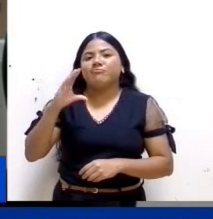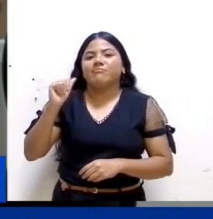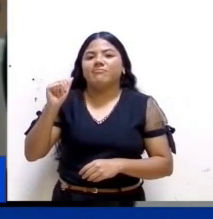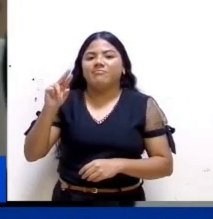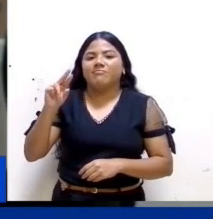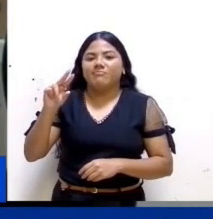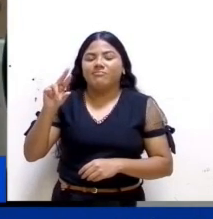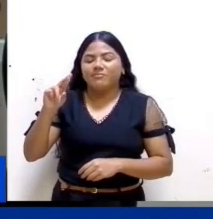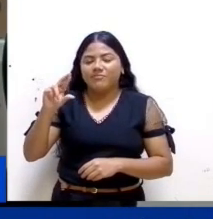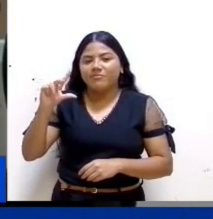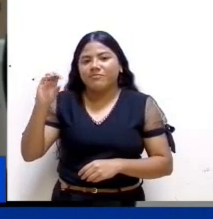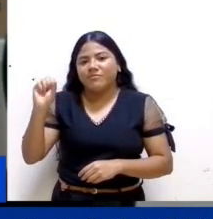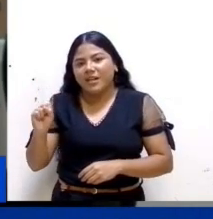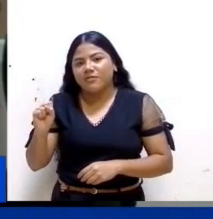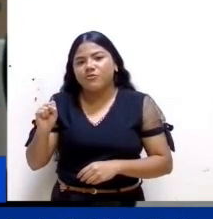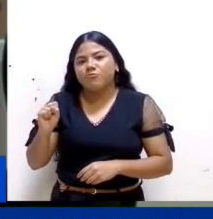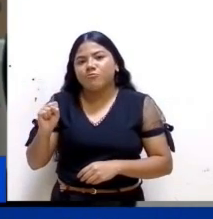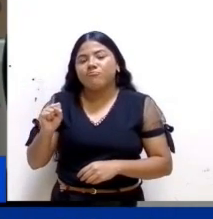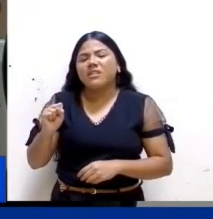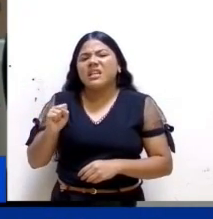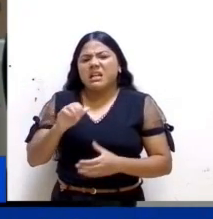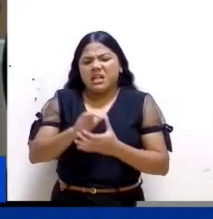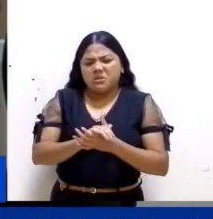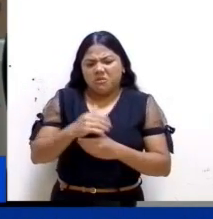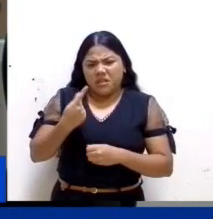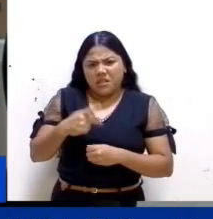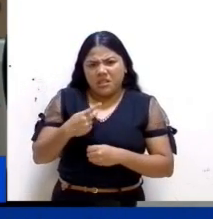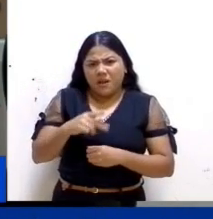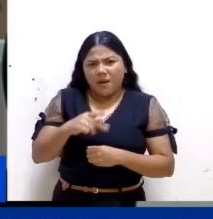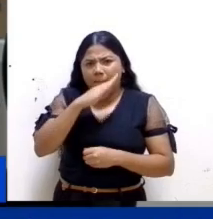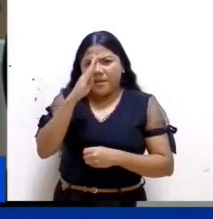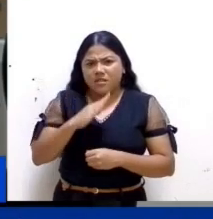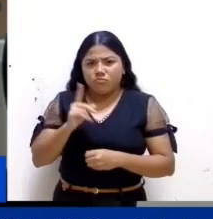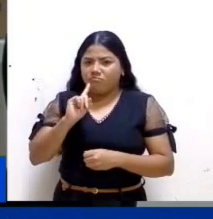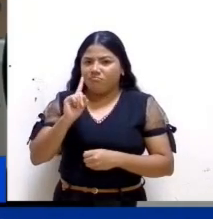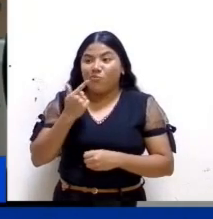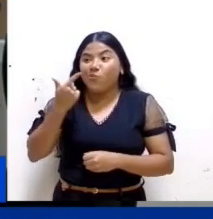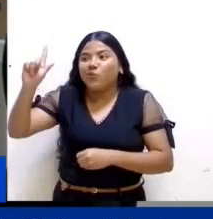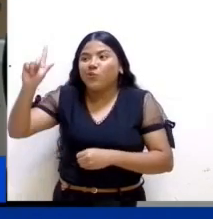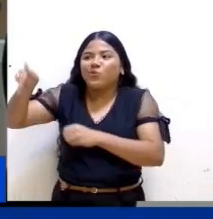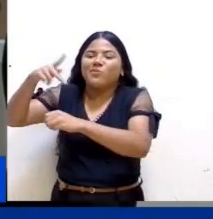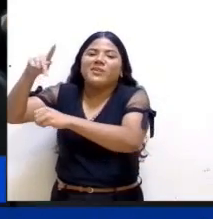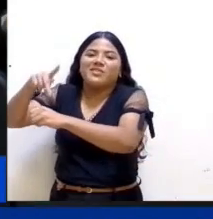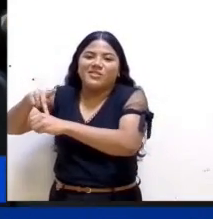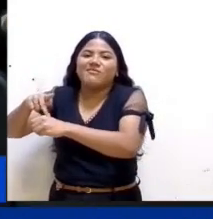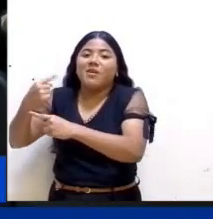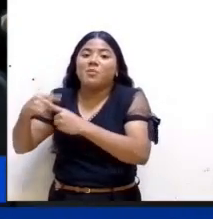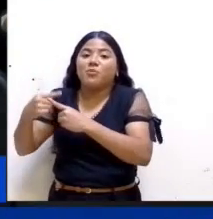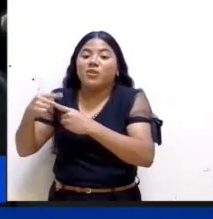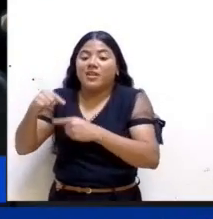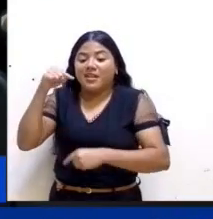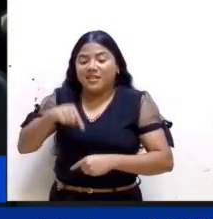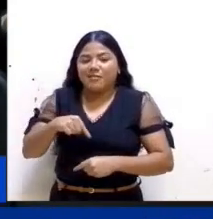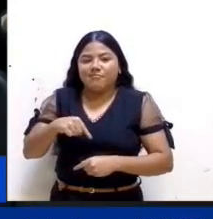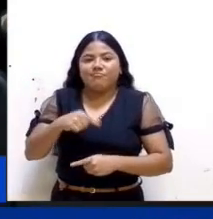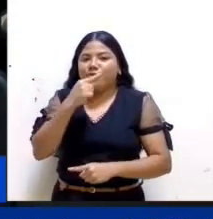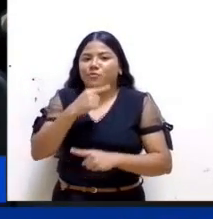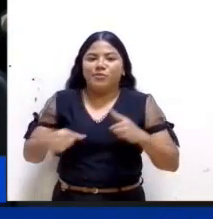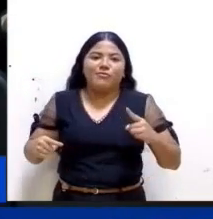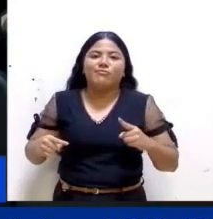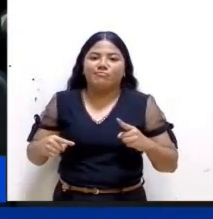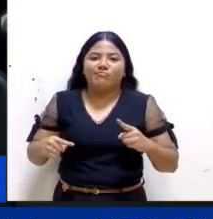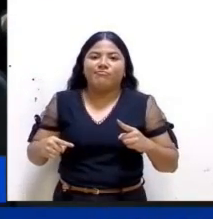no Brasil não era permitido a constituição de um novo casamento. Imagina a Gretchen e Fábio Júnior se não